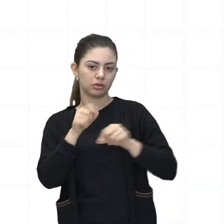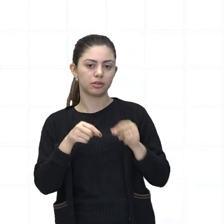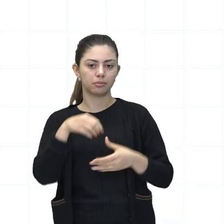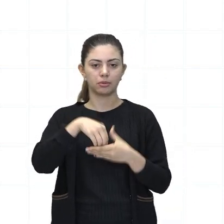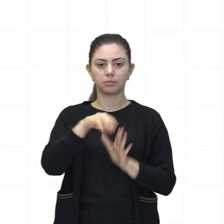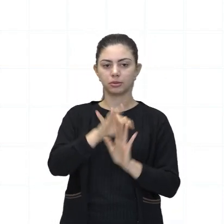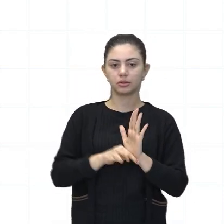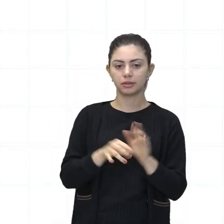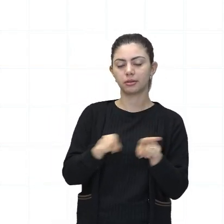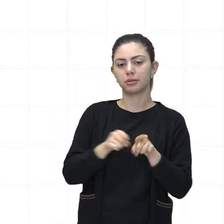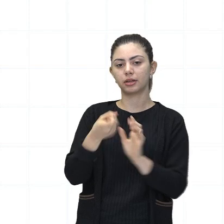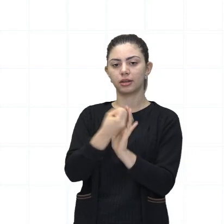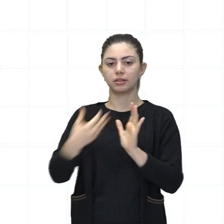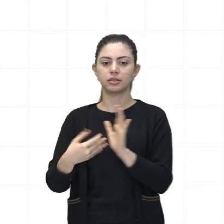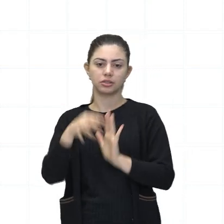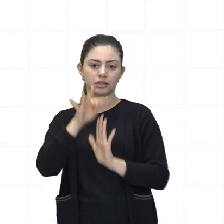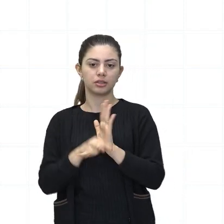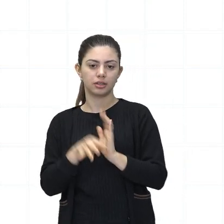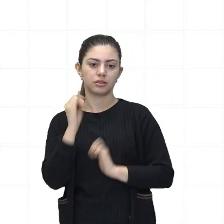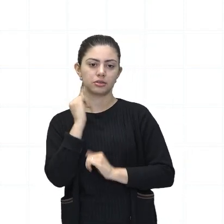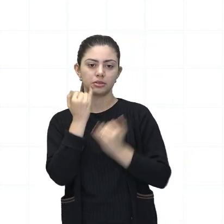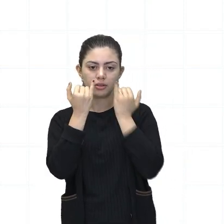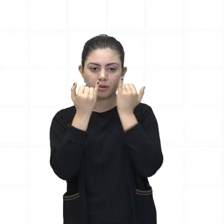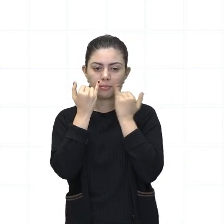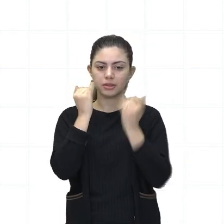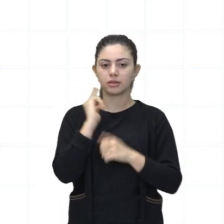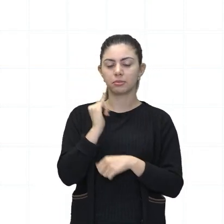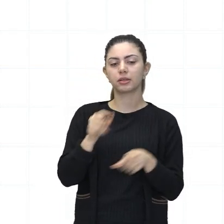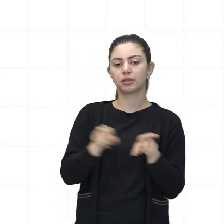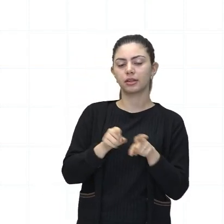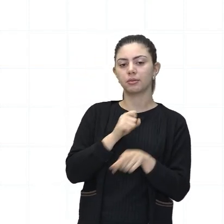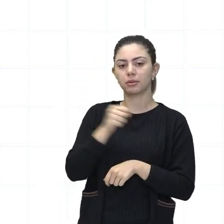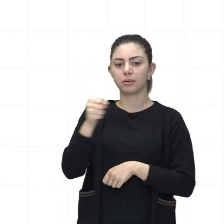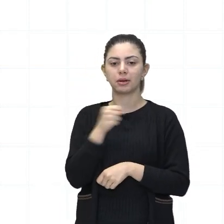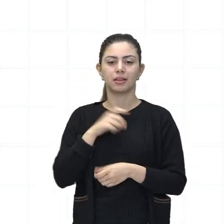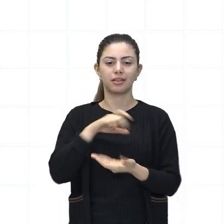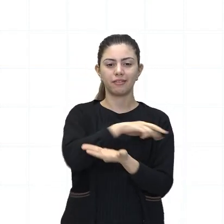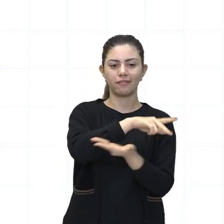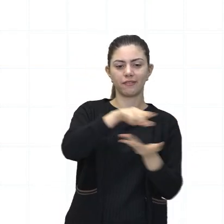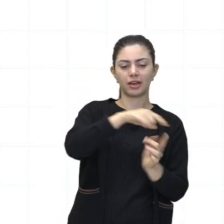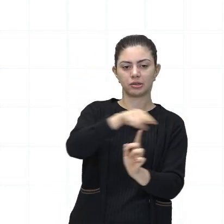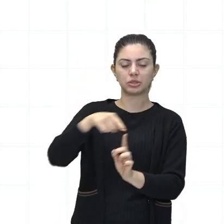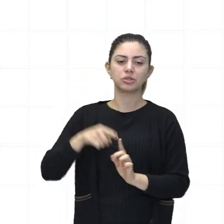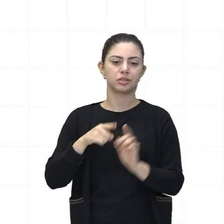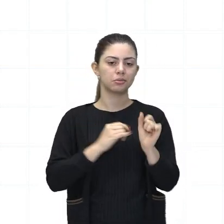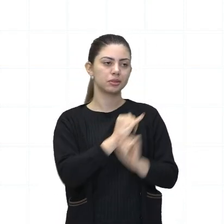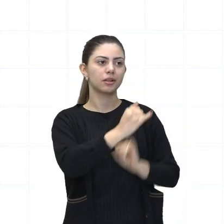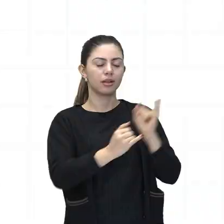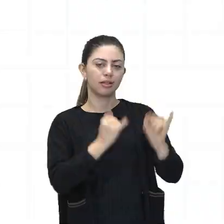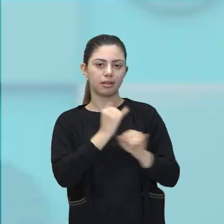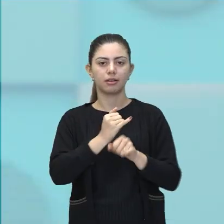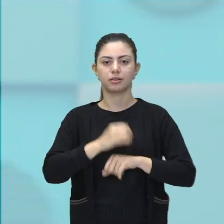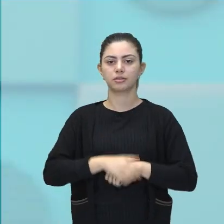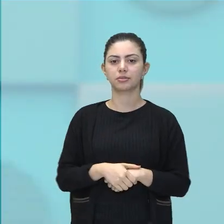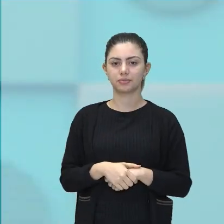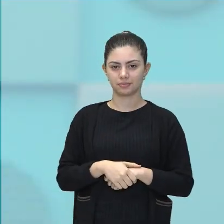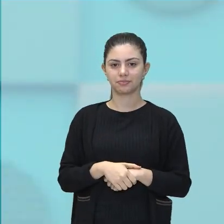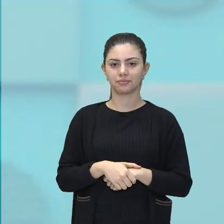características de textos informativos, jornalísticos disponíveis nas diferentes mídias e no mundo